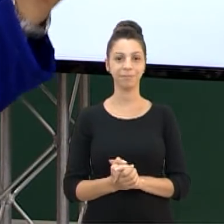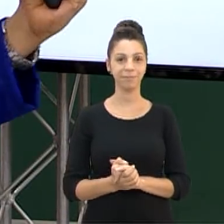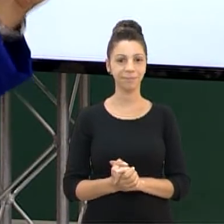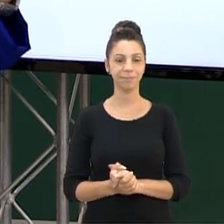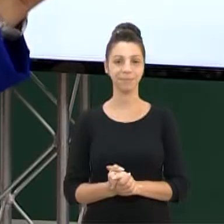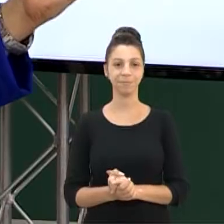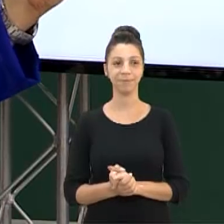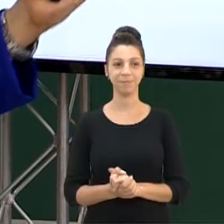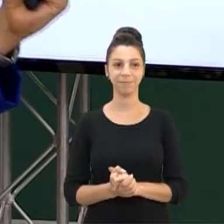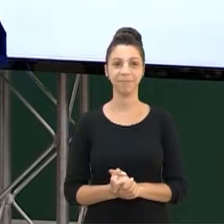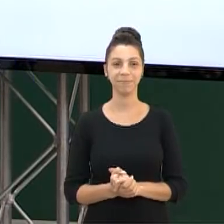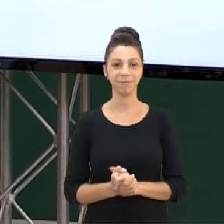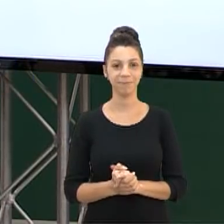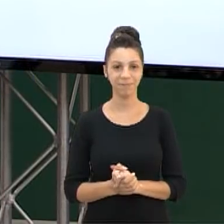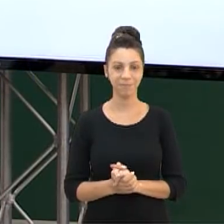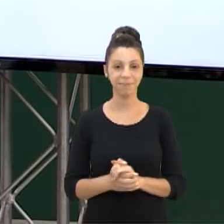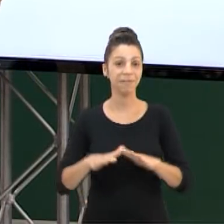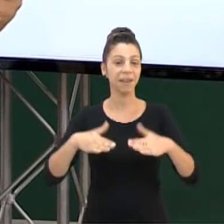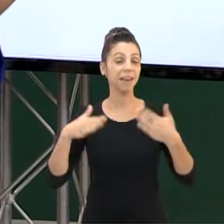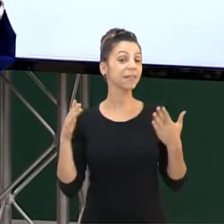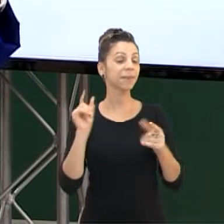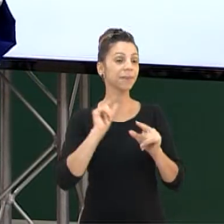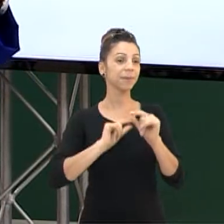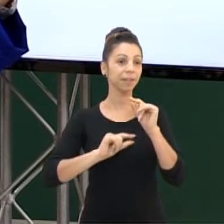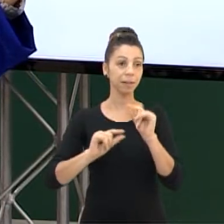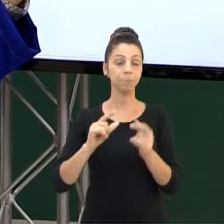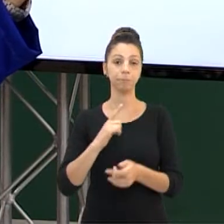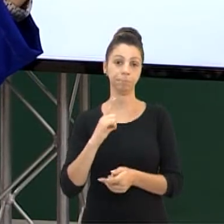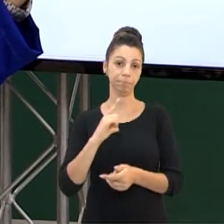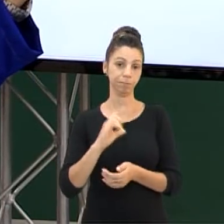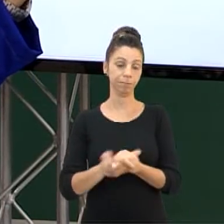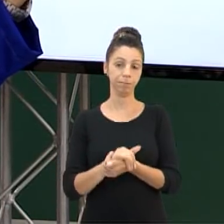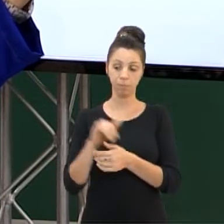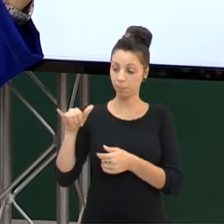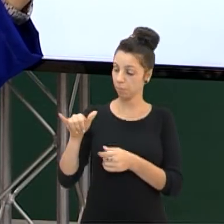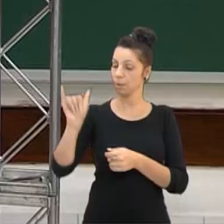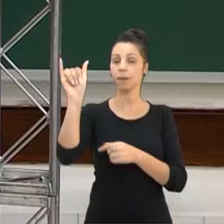vamos lá. Vamos então identificar. Se eu tenho y